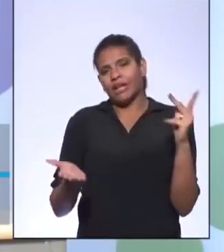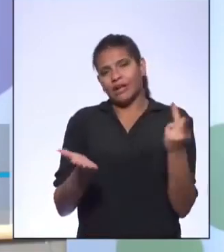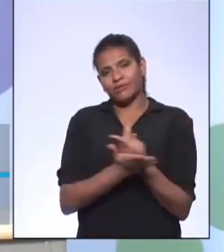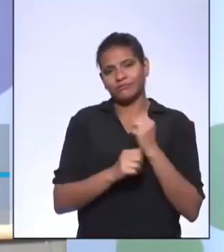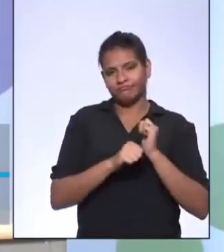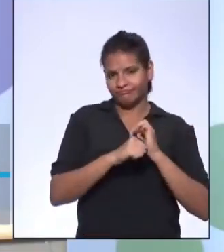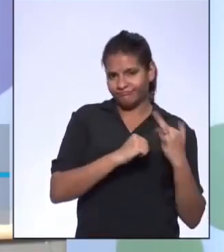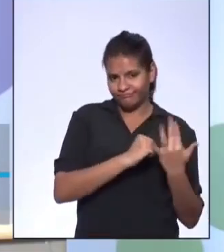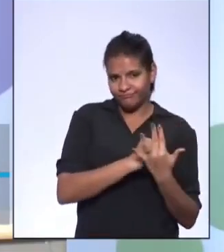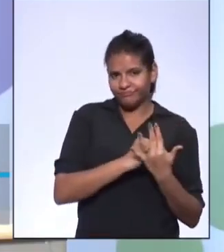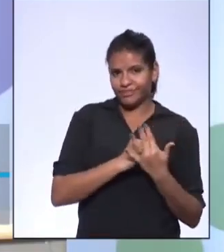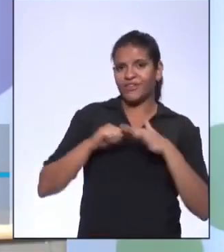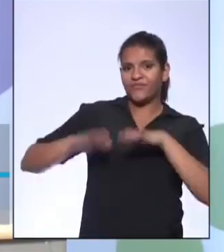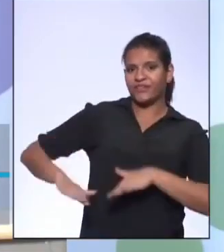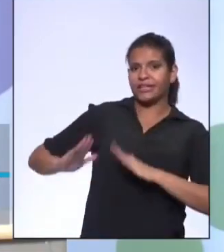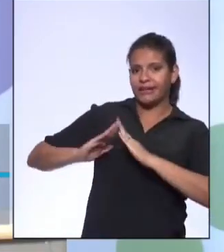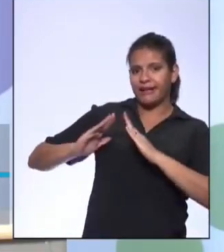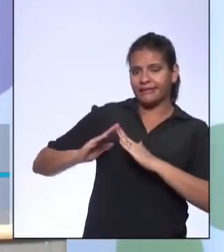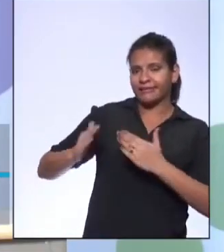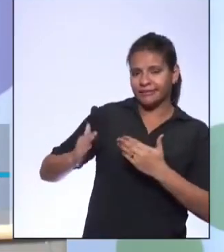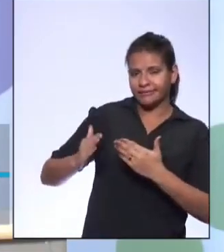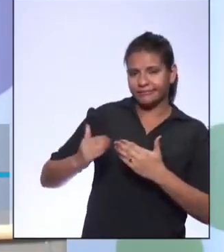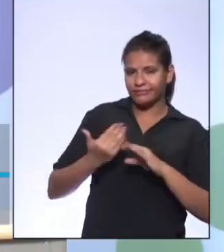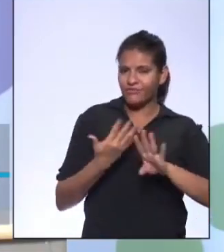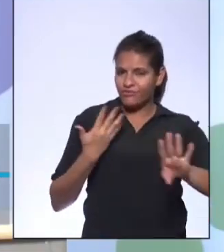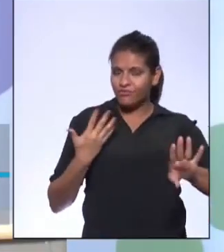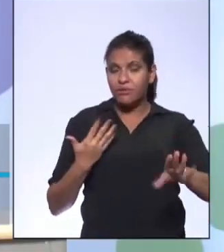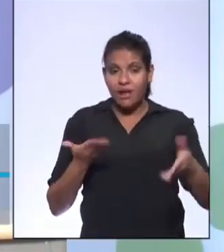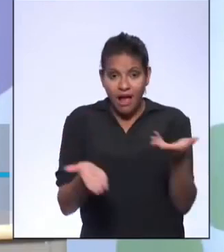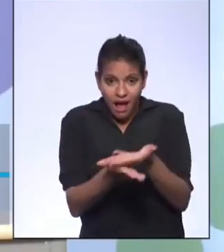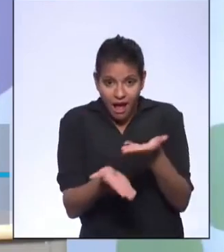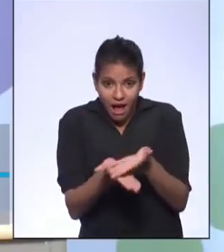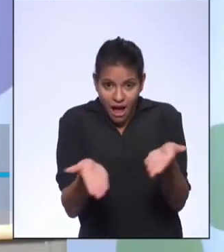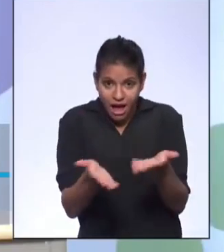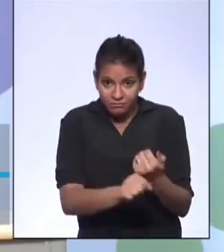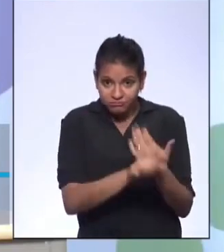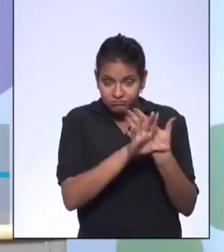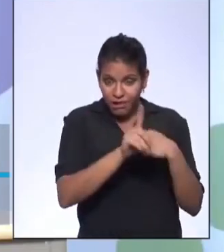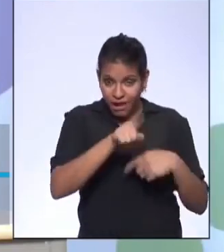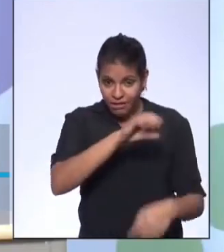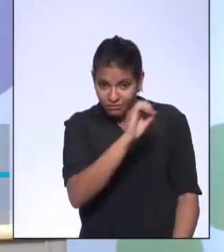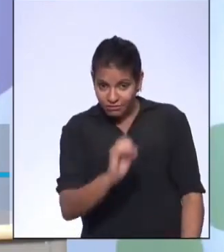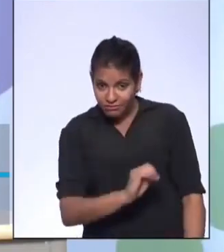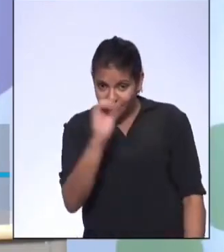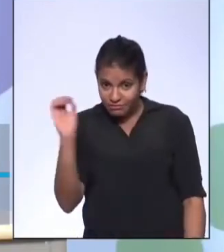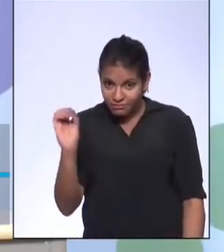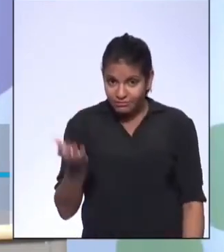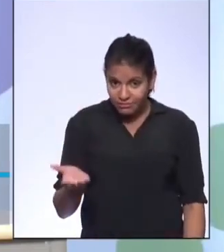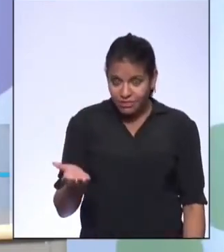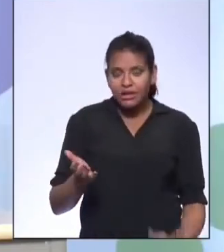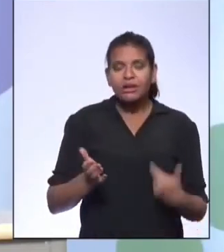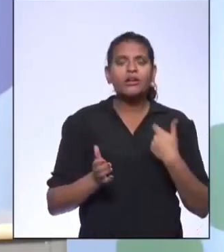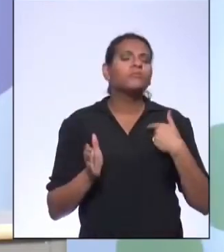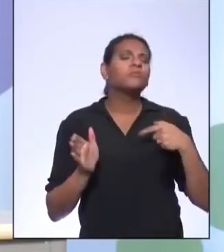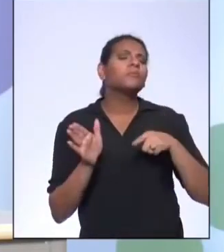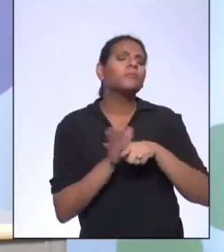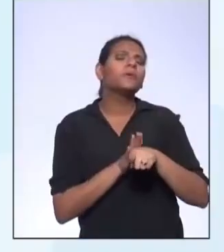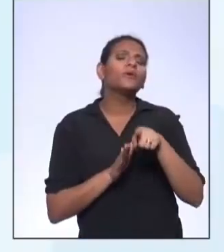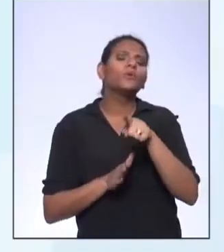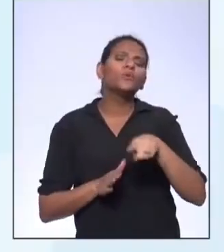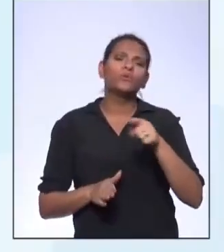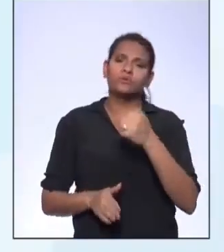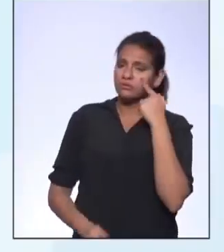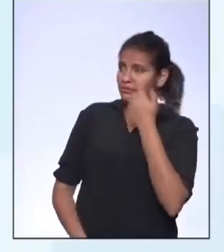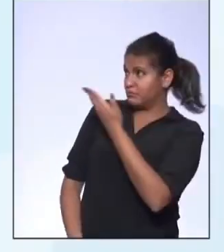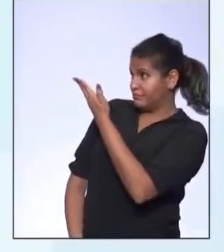social, nós estamos tendo aula no centro de mídias. E a pergunta que eu quero fazer é, Nós estamos nessa